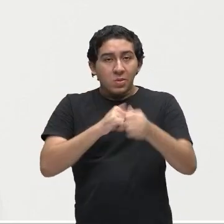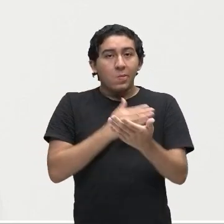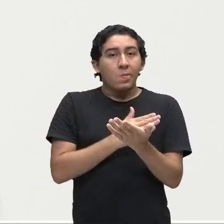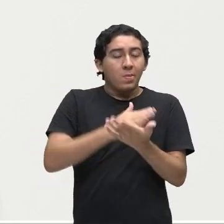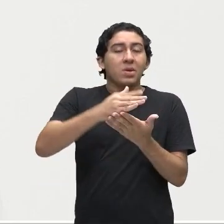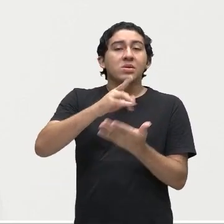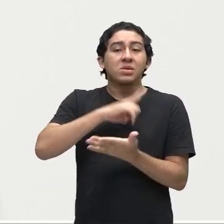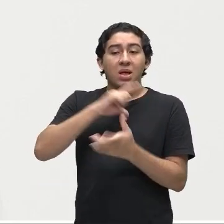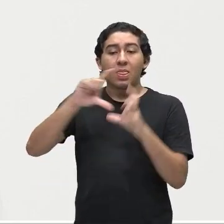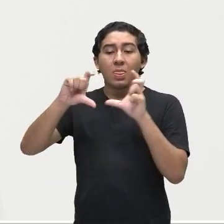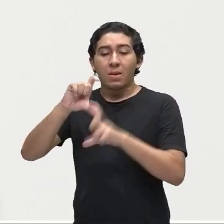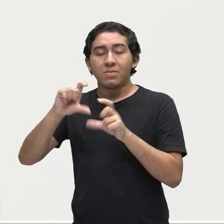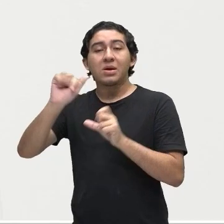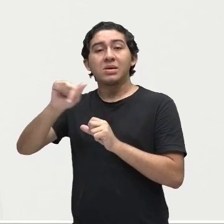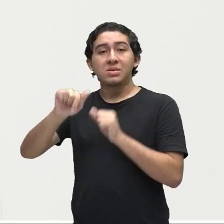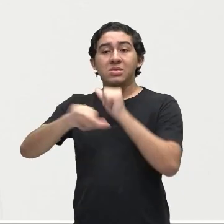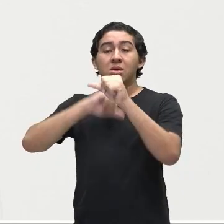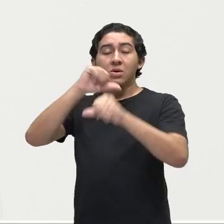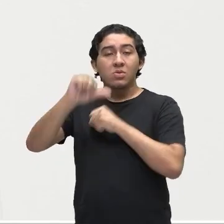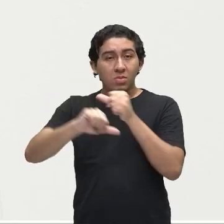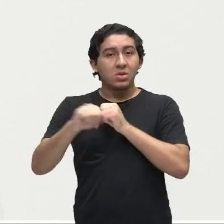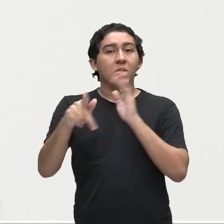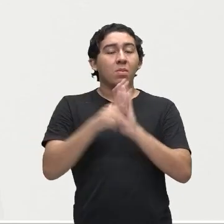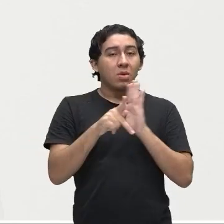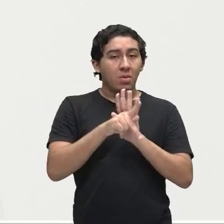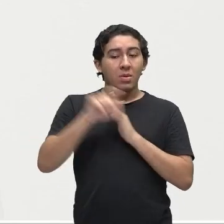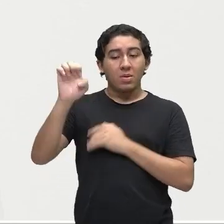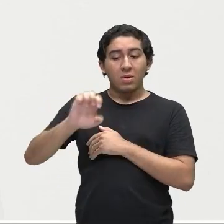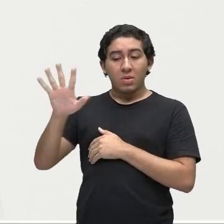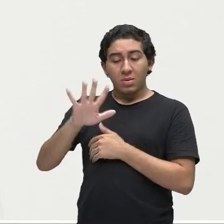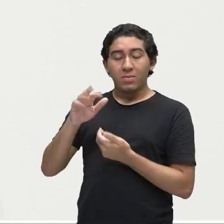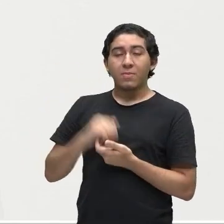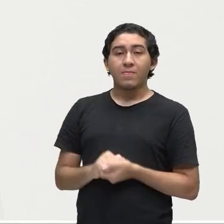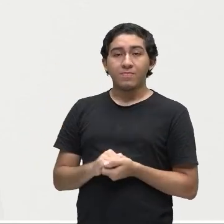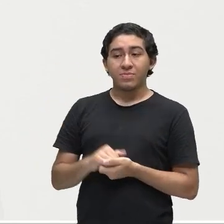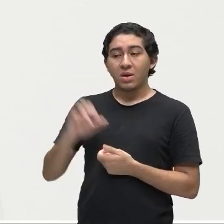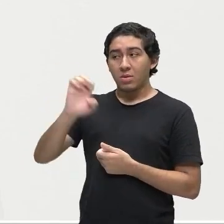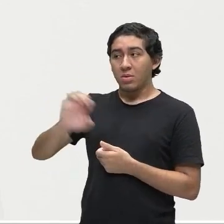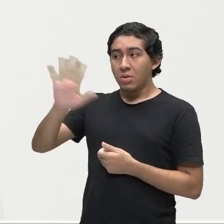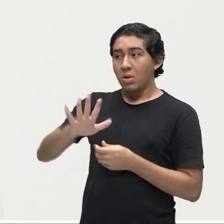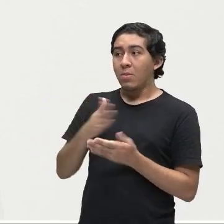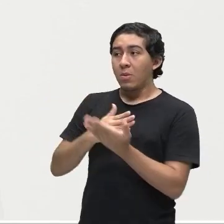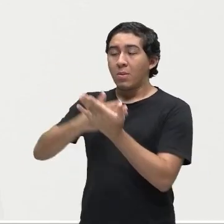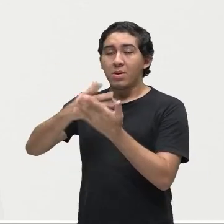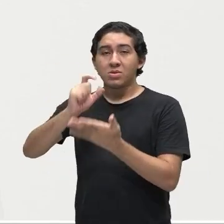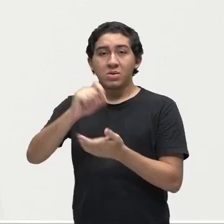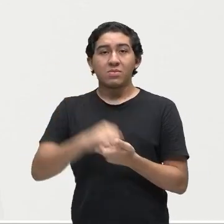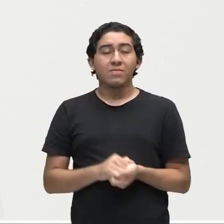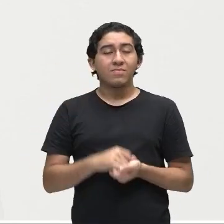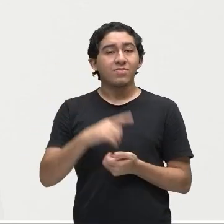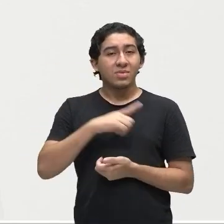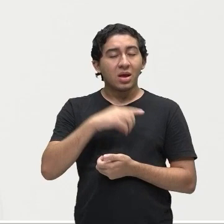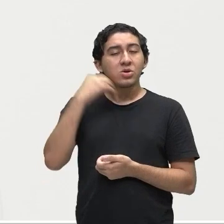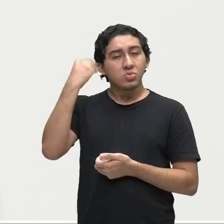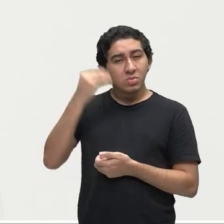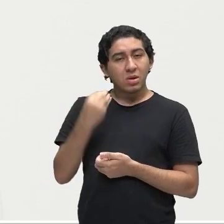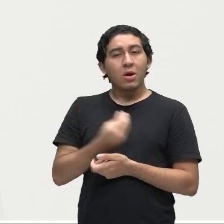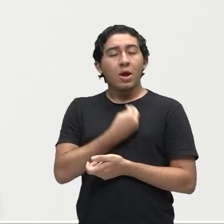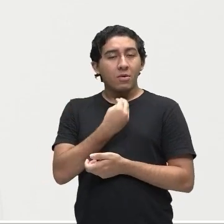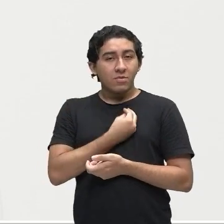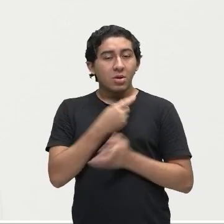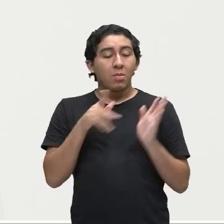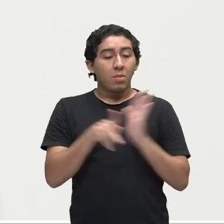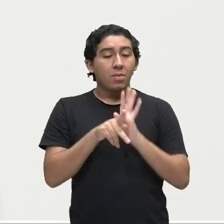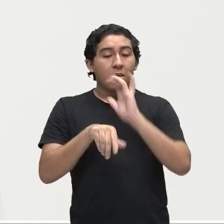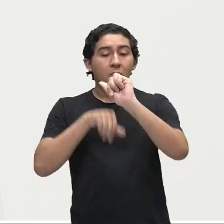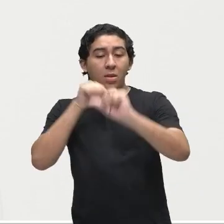essas transformações para dentro da Europa, fazendo com que a Europa comece a vivenciar aí essas